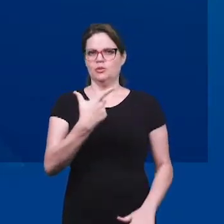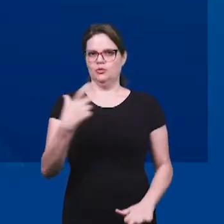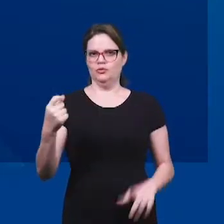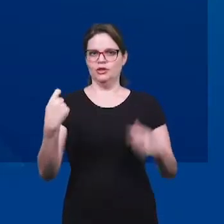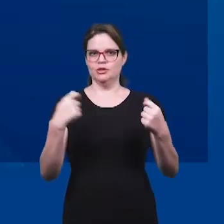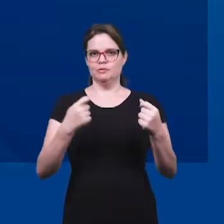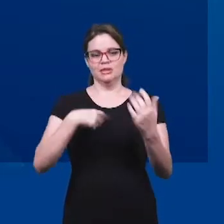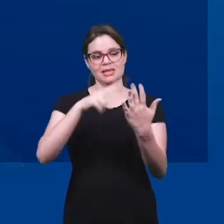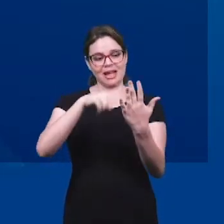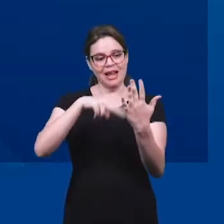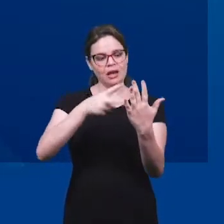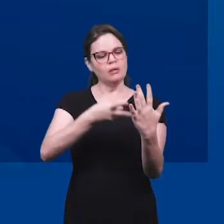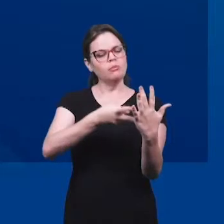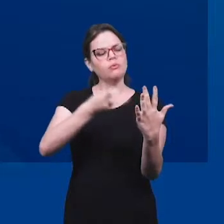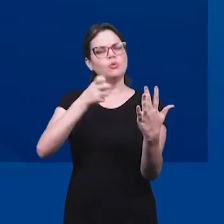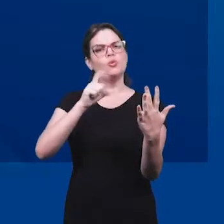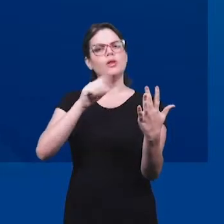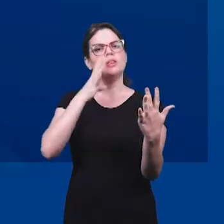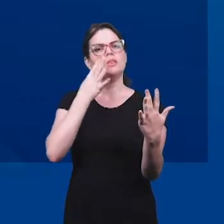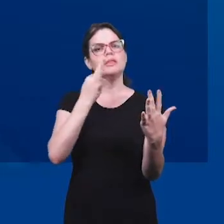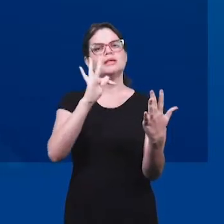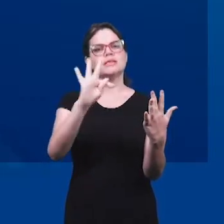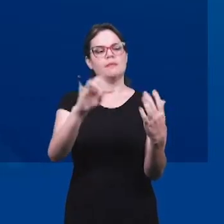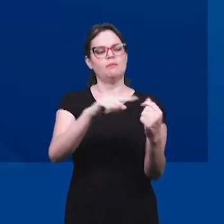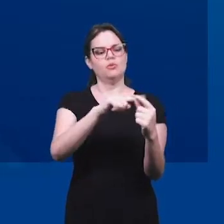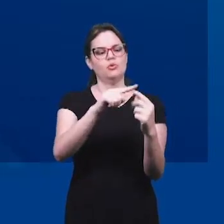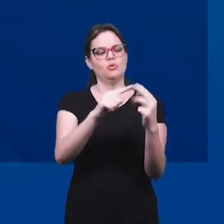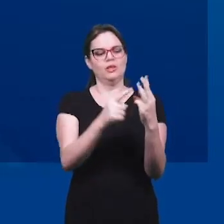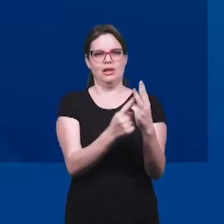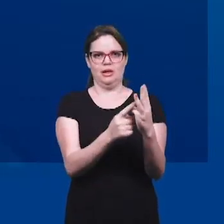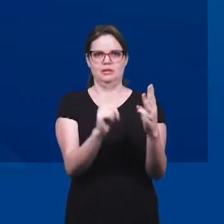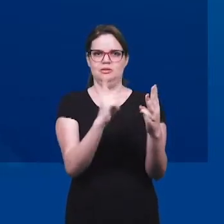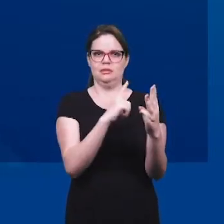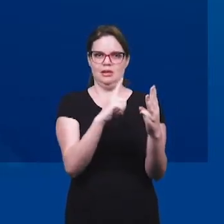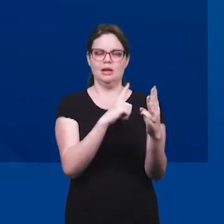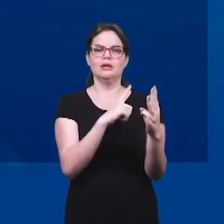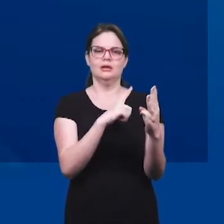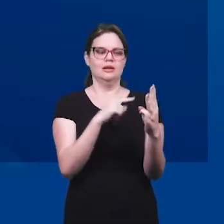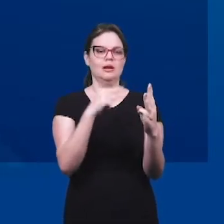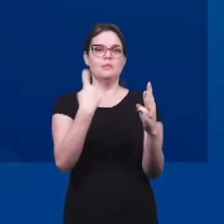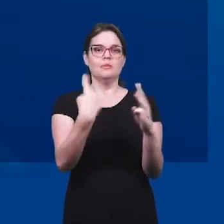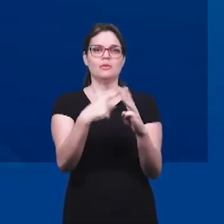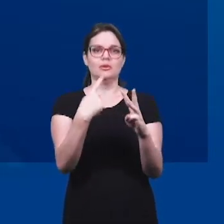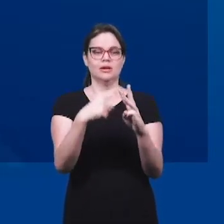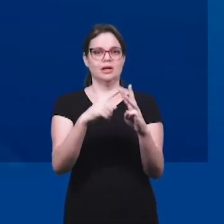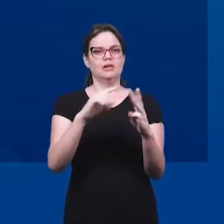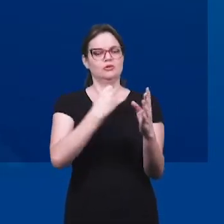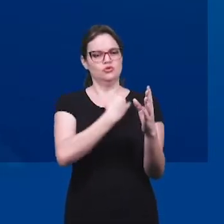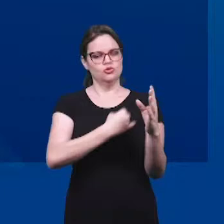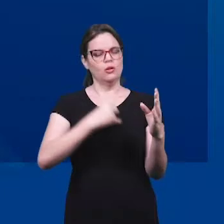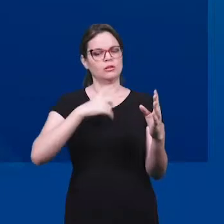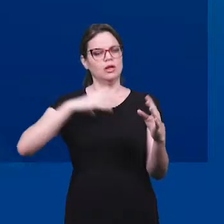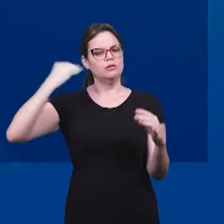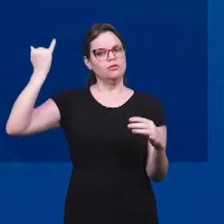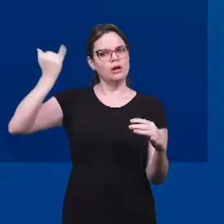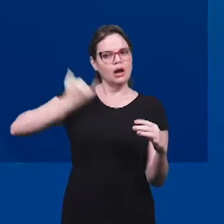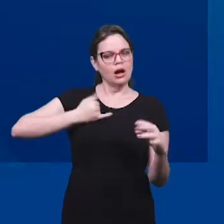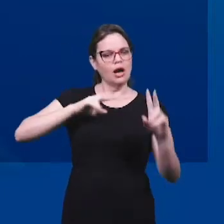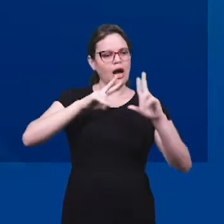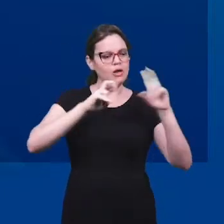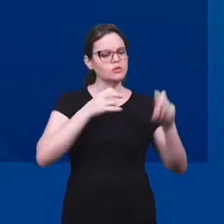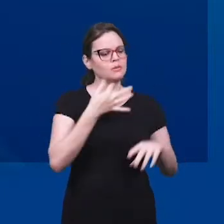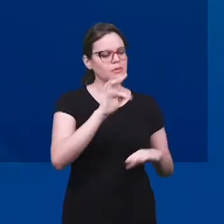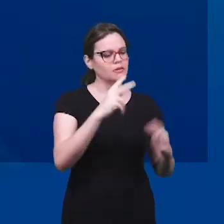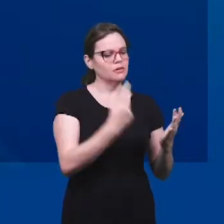identifique os 3 testemunhos de João após ter sido notificado sobre as coisas